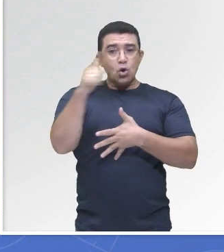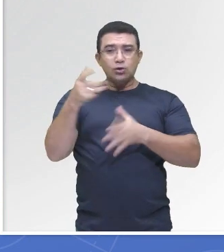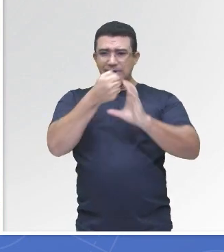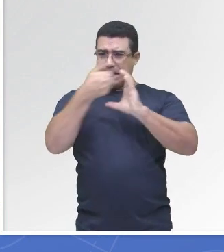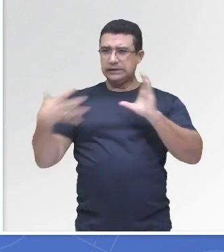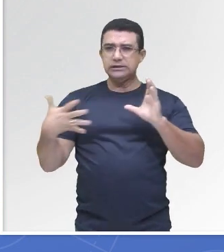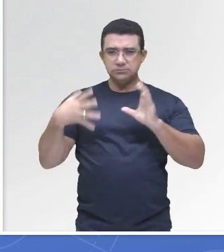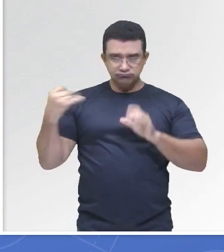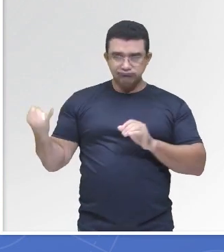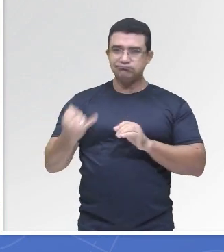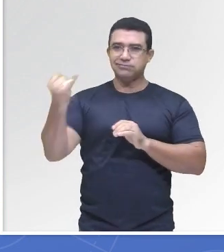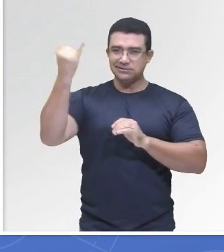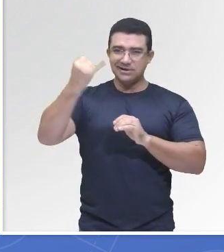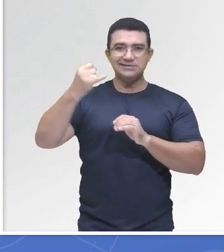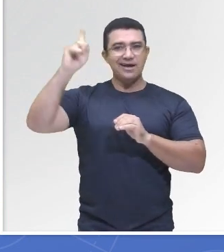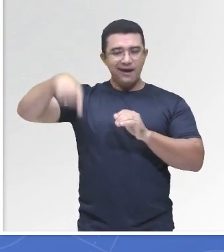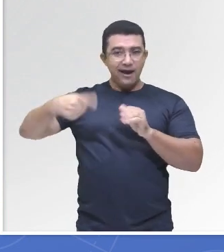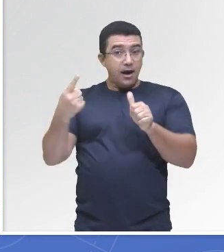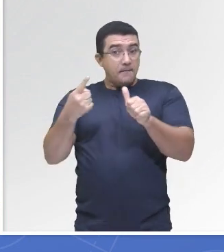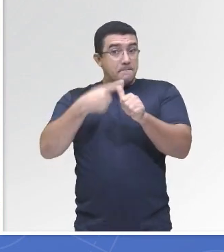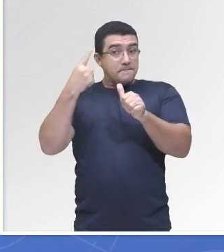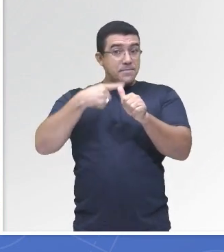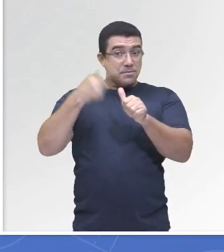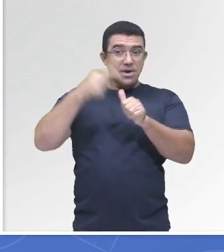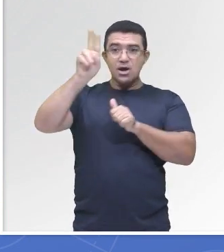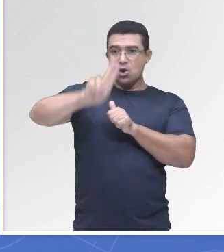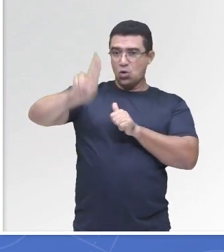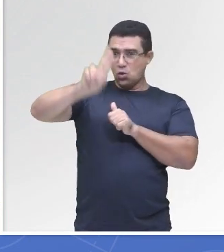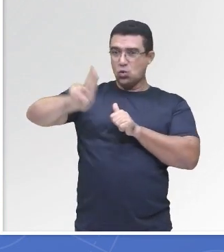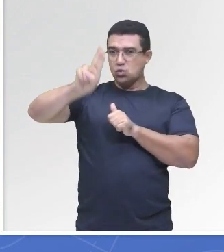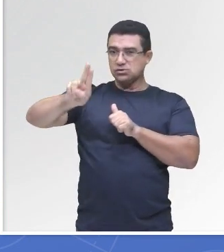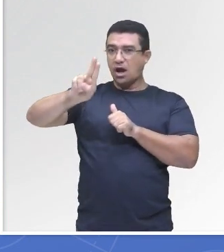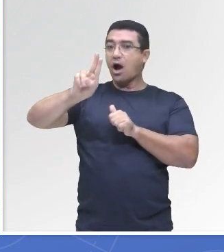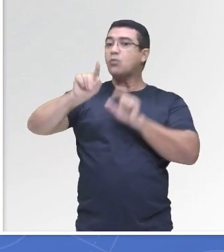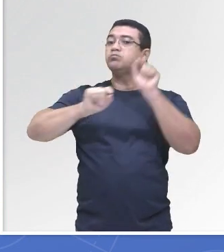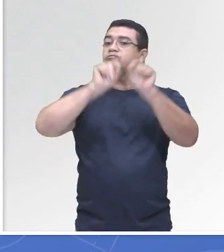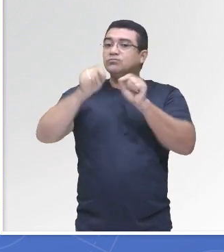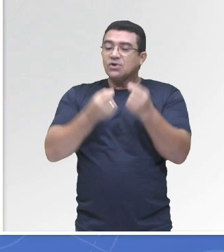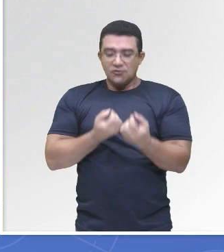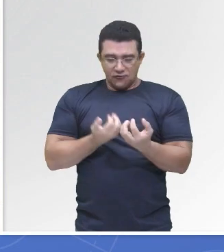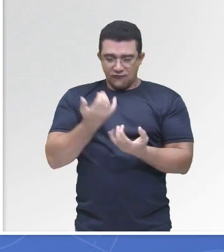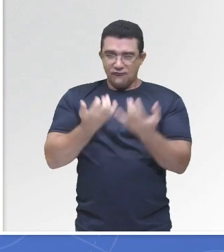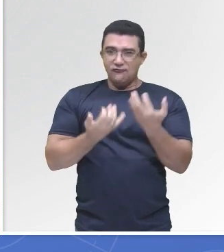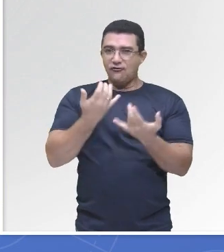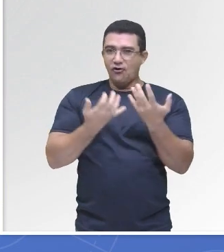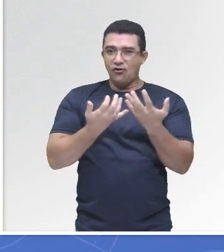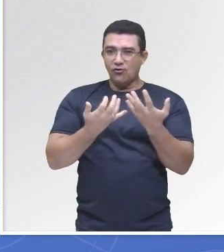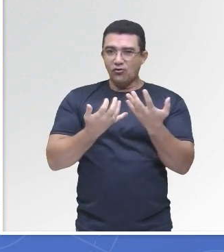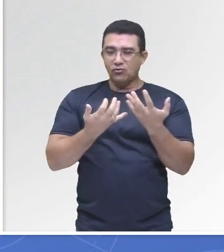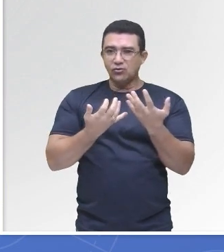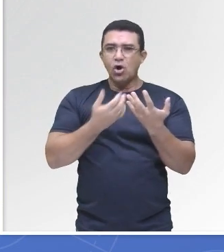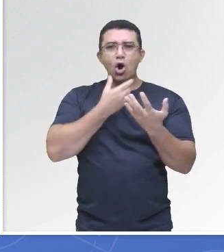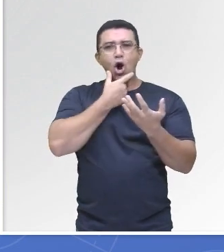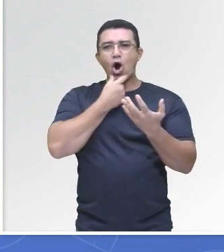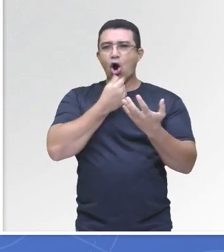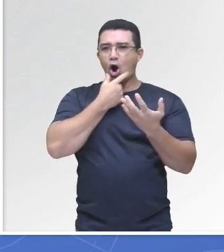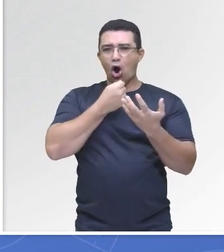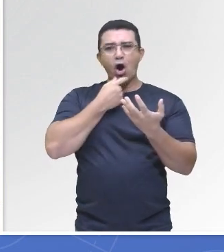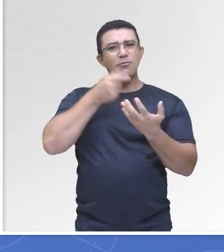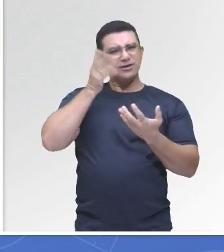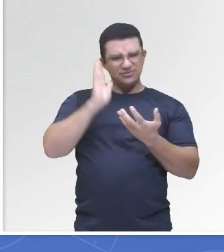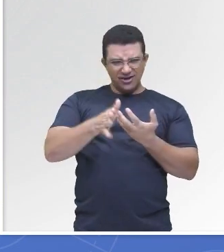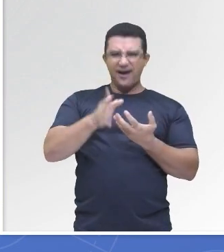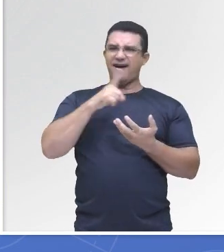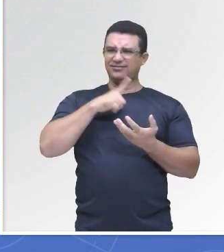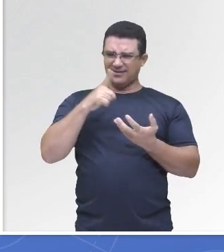dele é que ele vai ser o primeiro a utilizar o fogo. A gente sabe que o homem não cria o fogo já existe